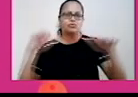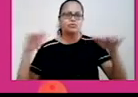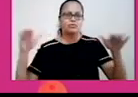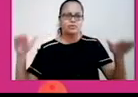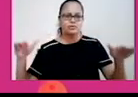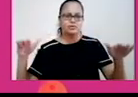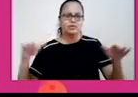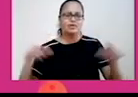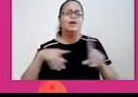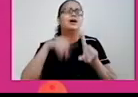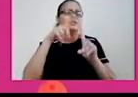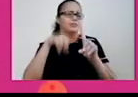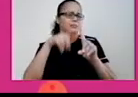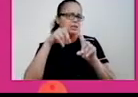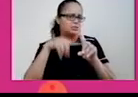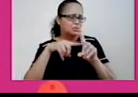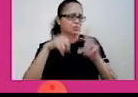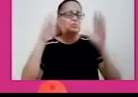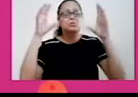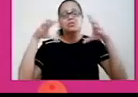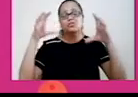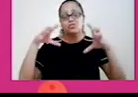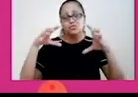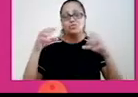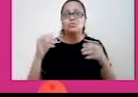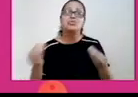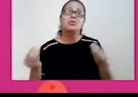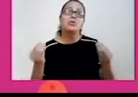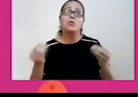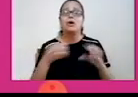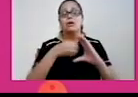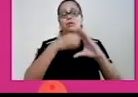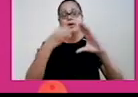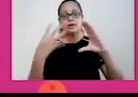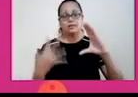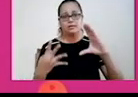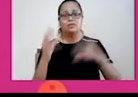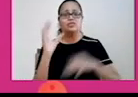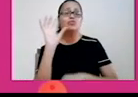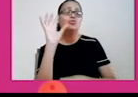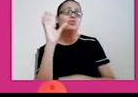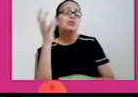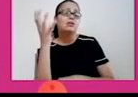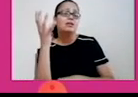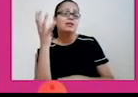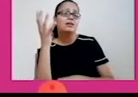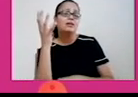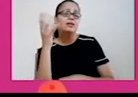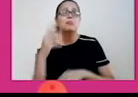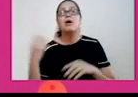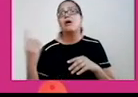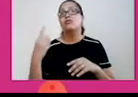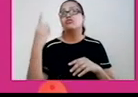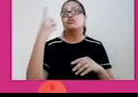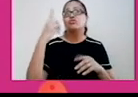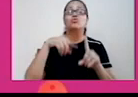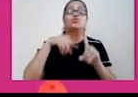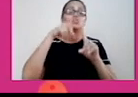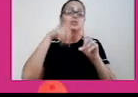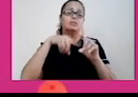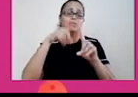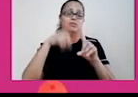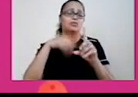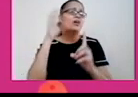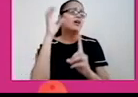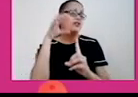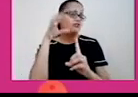índice de chuva? Como que é a característica do clima ali nessa região, a altitude, né, a temperatura? E será que isso